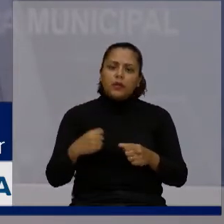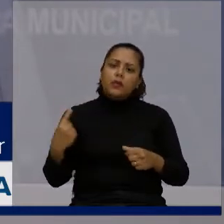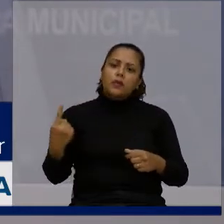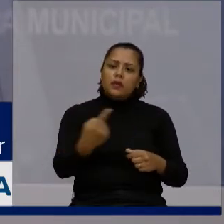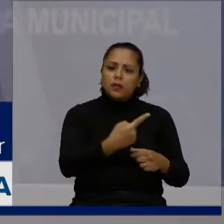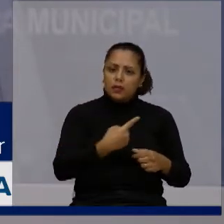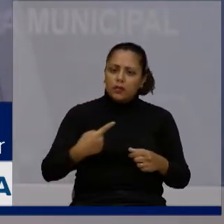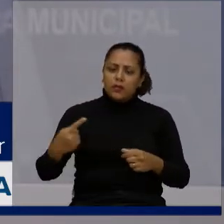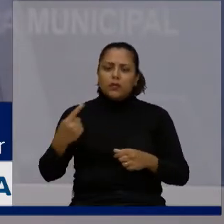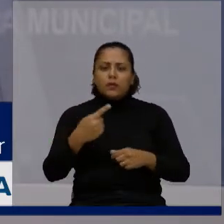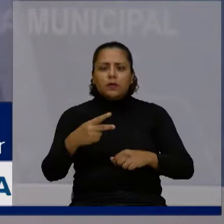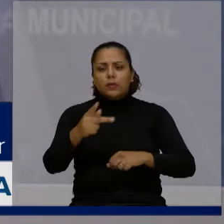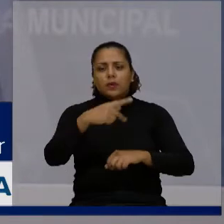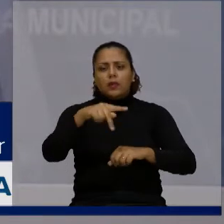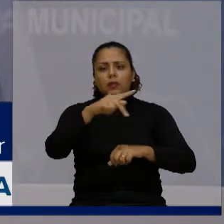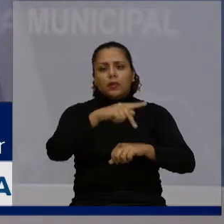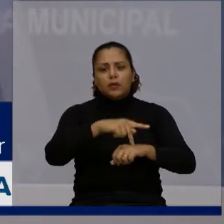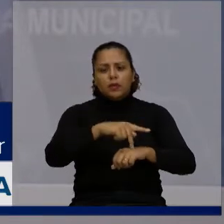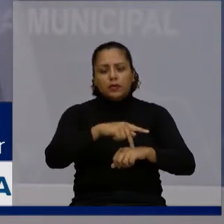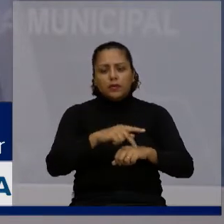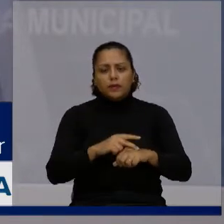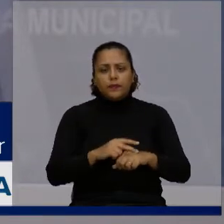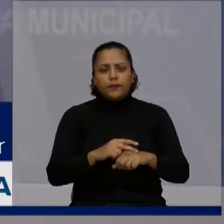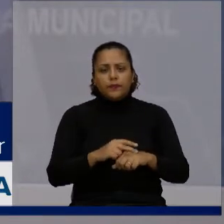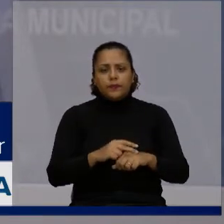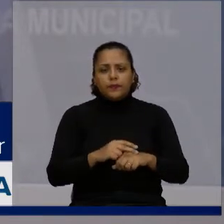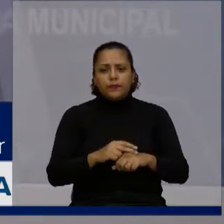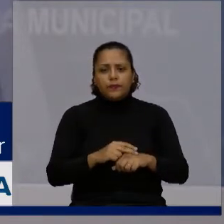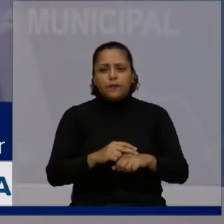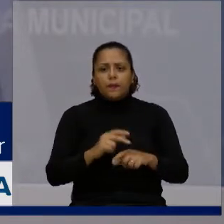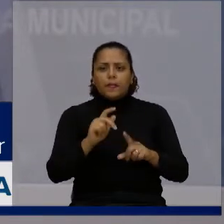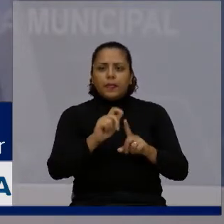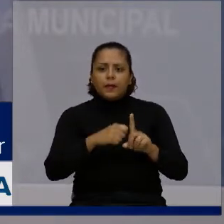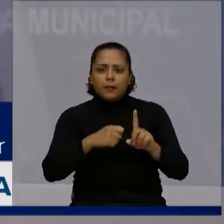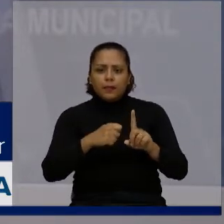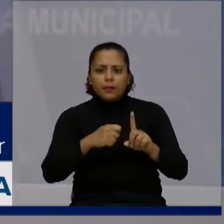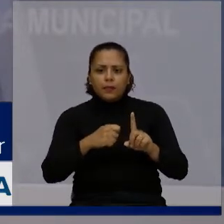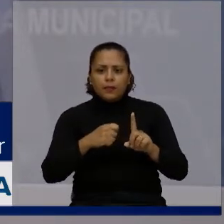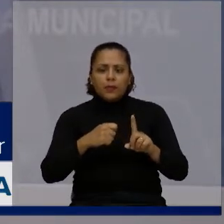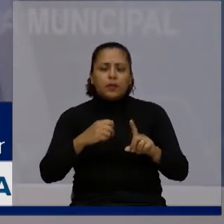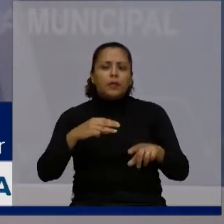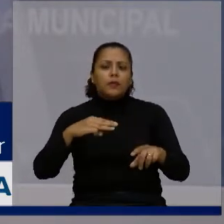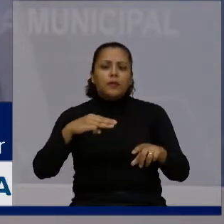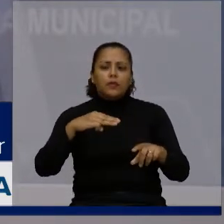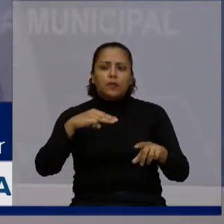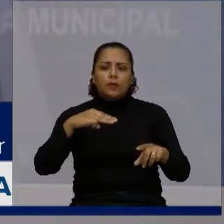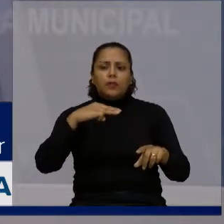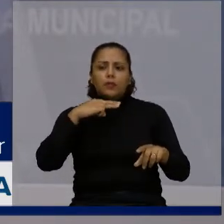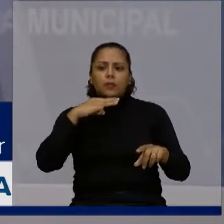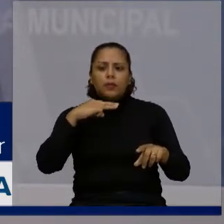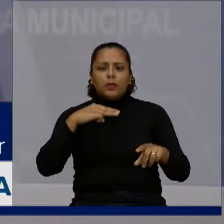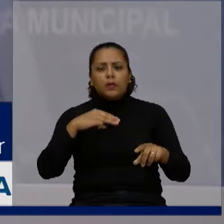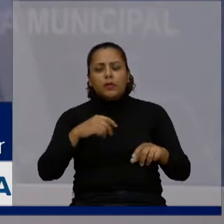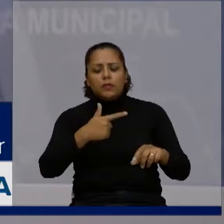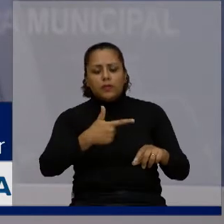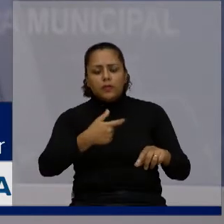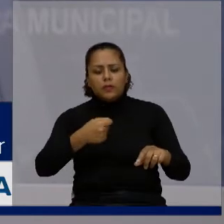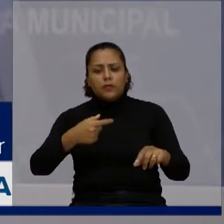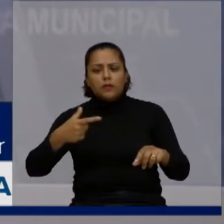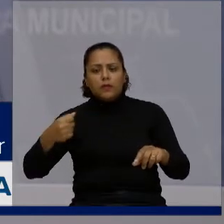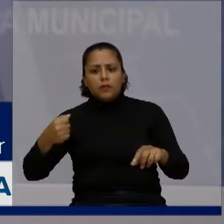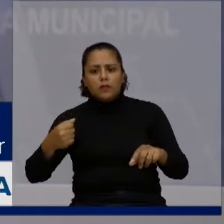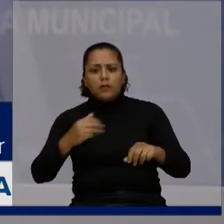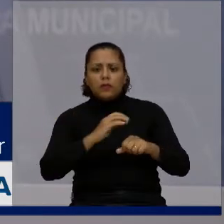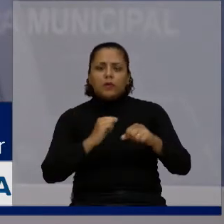país. Desde março de 2020, a pandemia de Covid-19 assola o Brasil e o